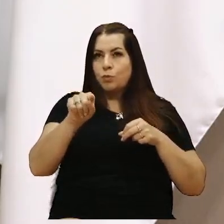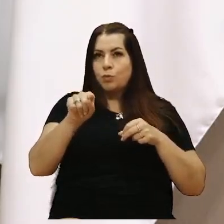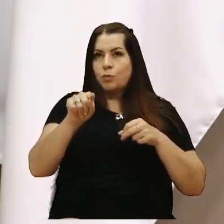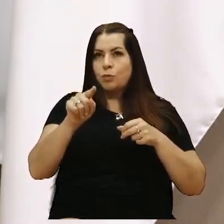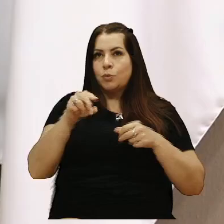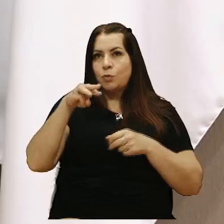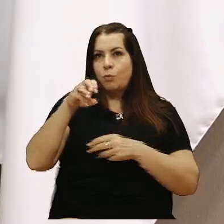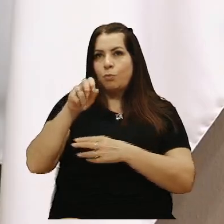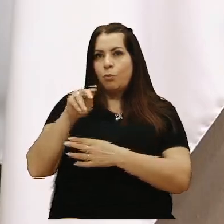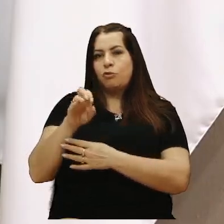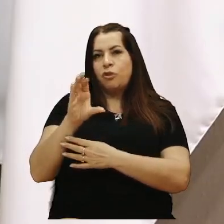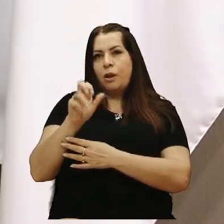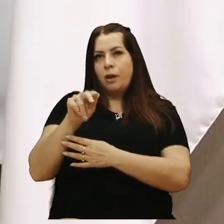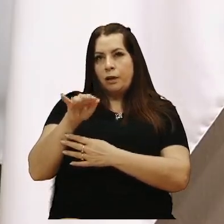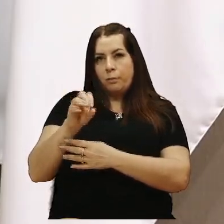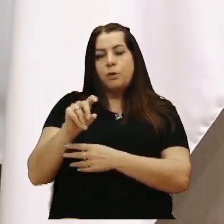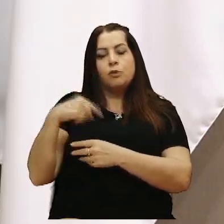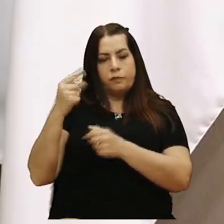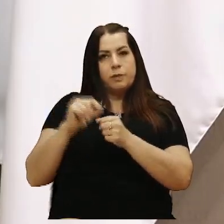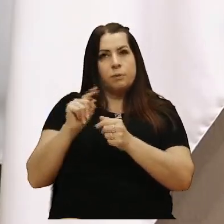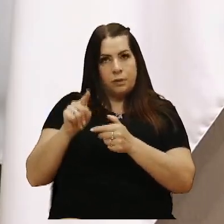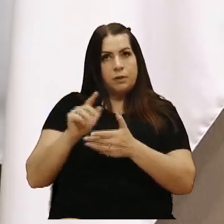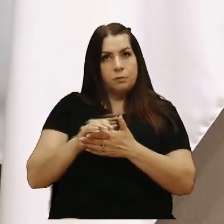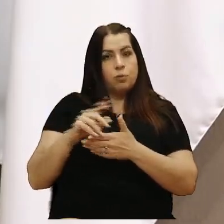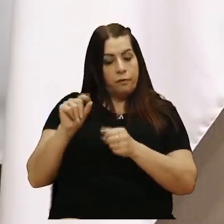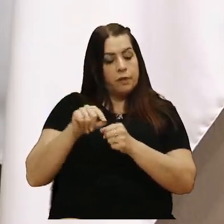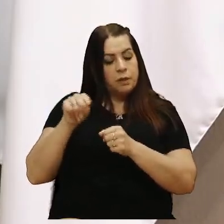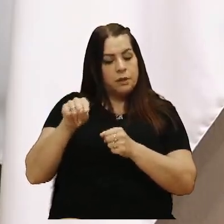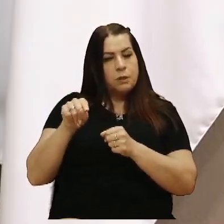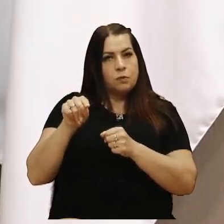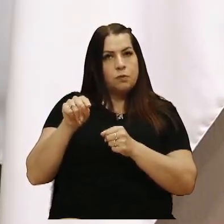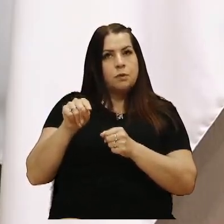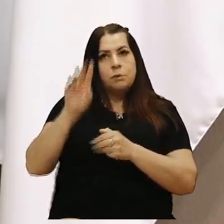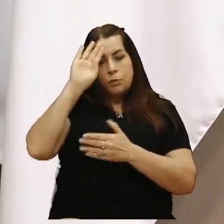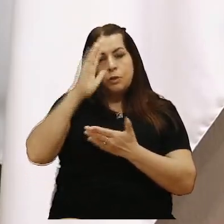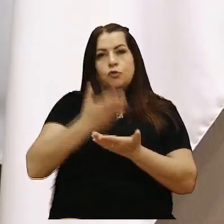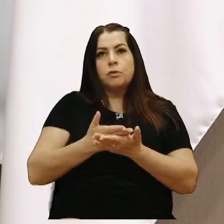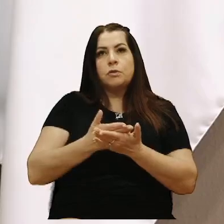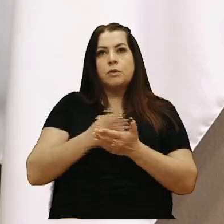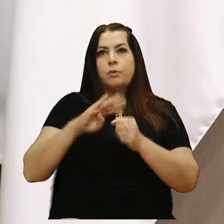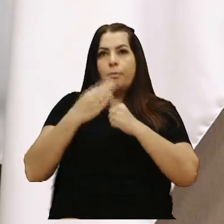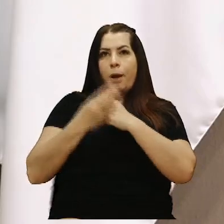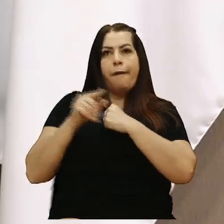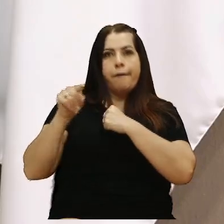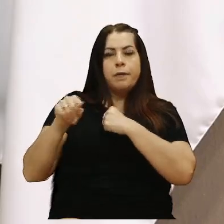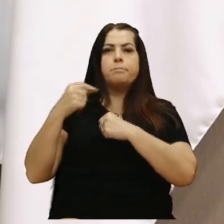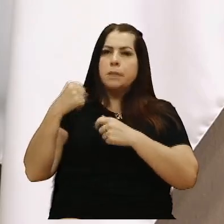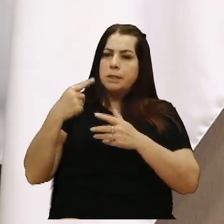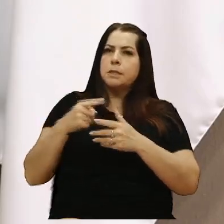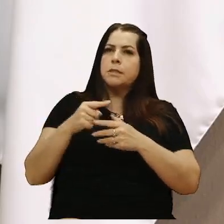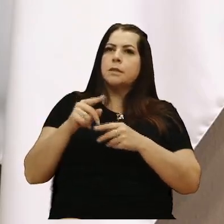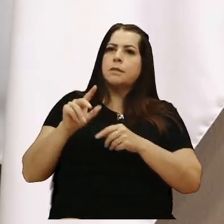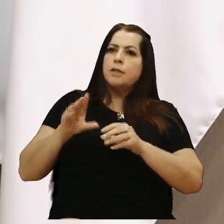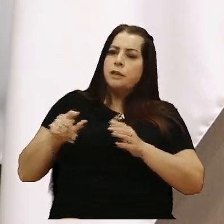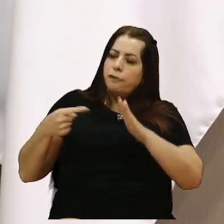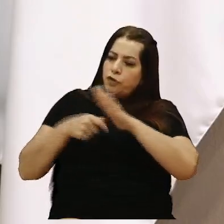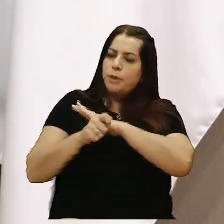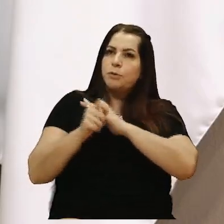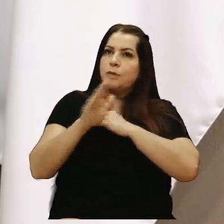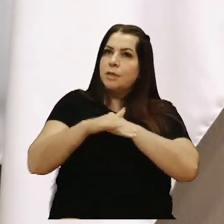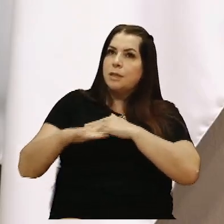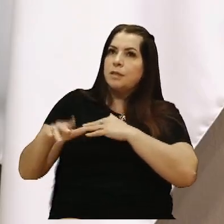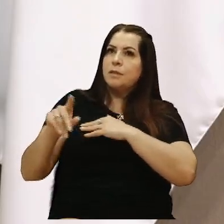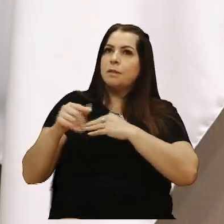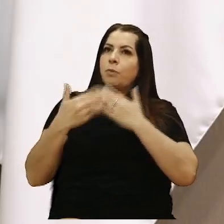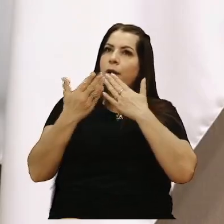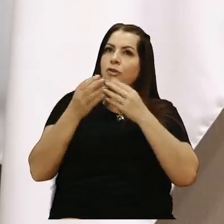Monte Carmelo. Nós faremos isso. Nós faremos isso porque acreditamos que o bairro Monte Carmelo precisa de investimento, que aquelas crianças precisam